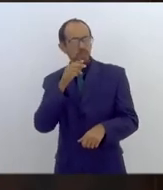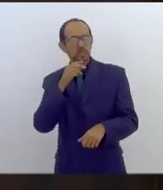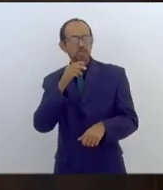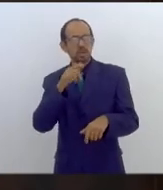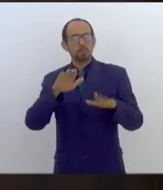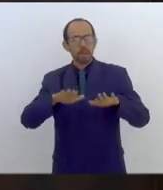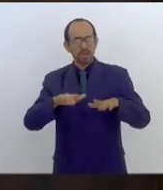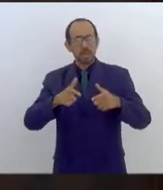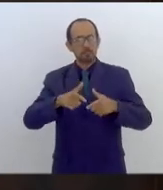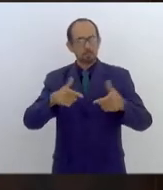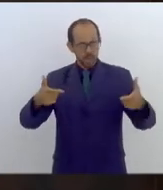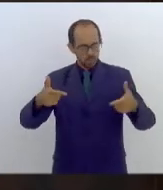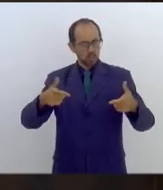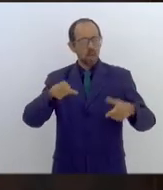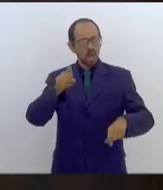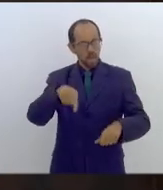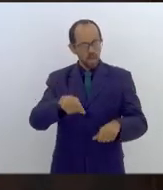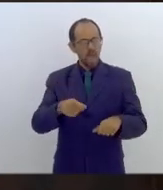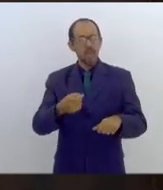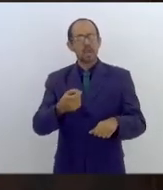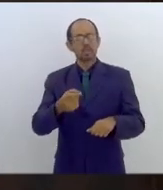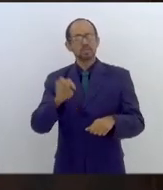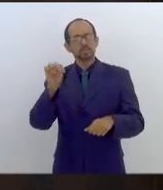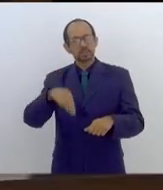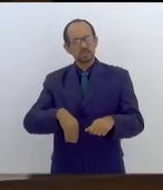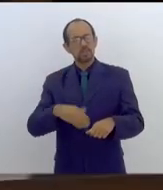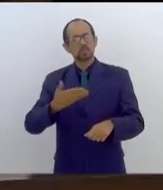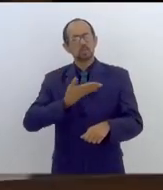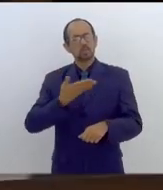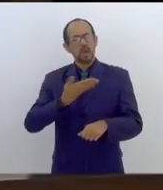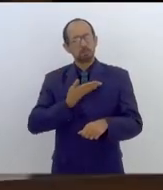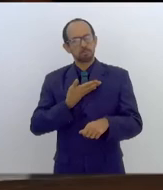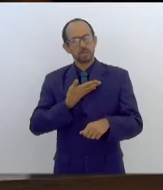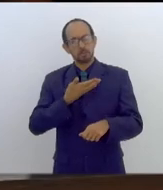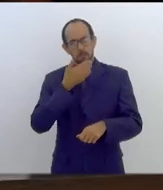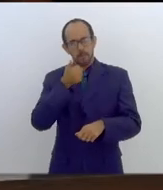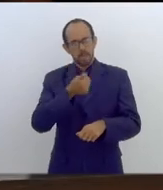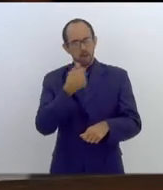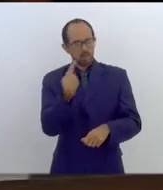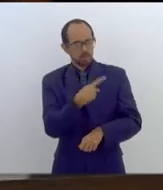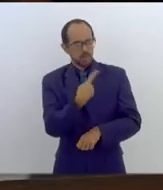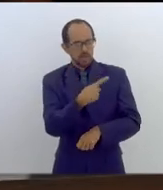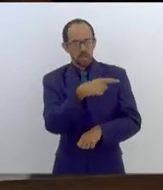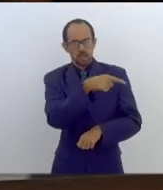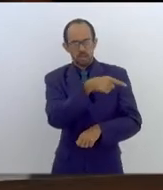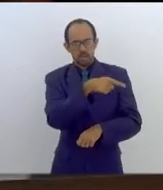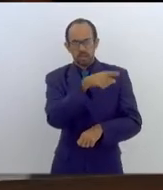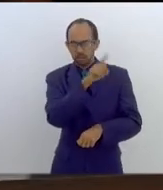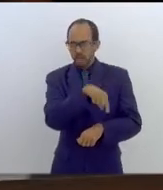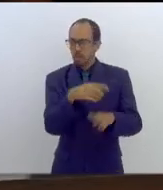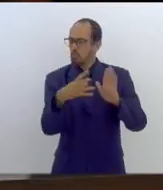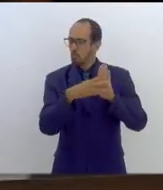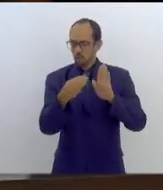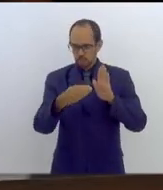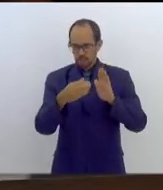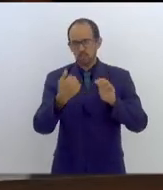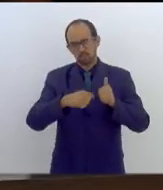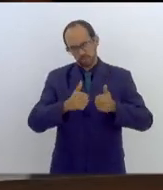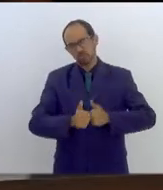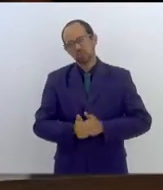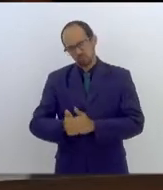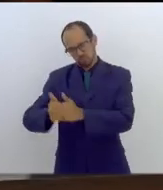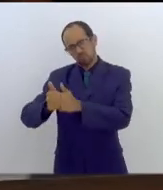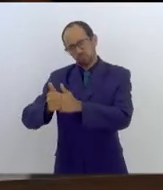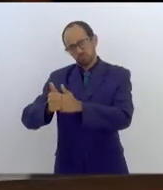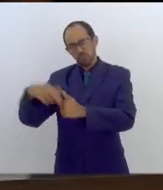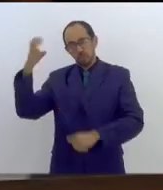que o tem próximo tenho certeza de que ele é um exemplo a ser seguido é além